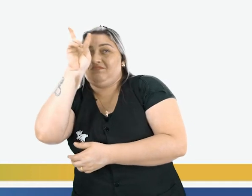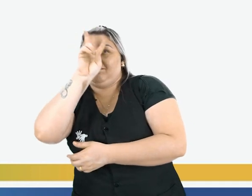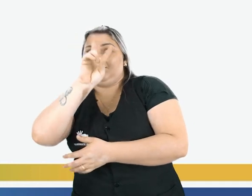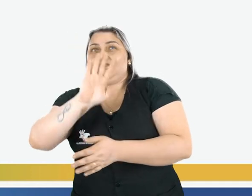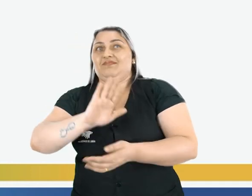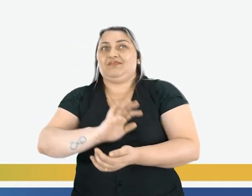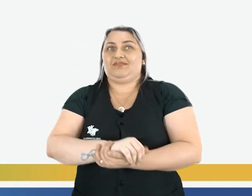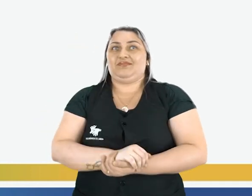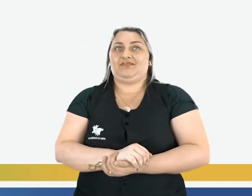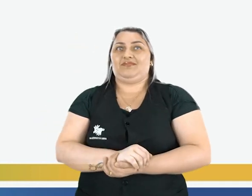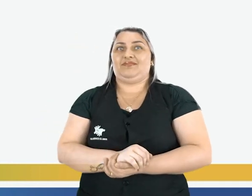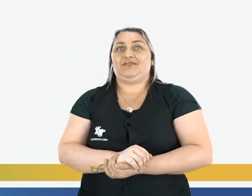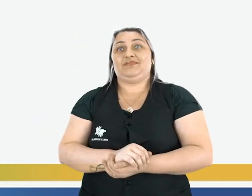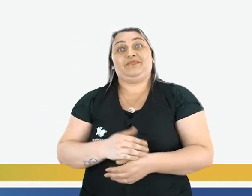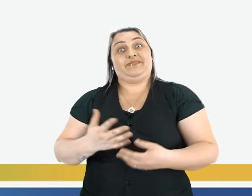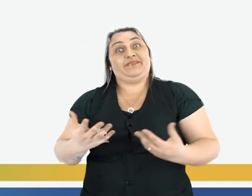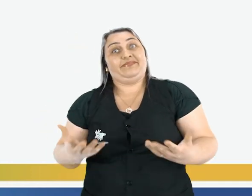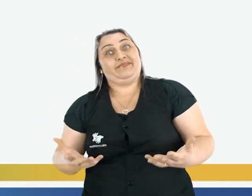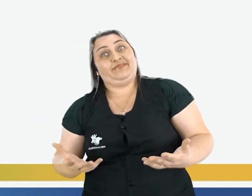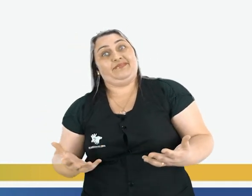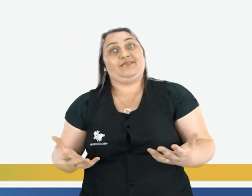história?